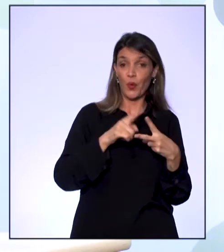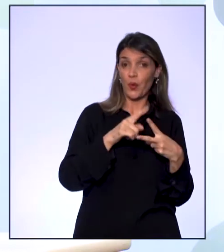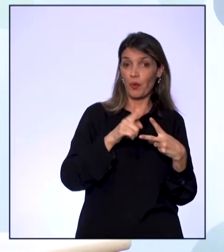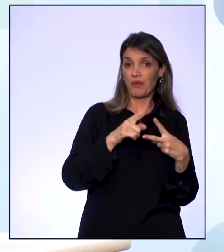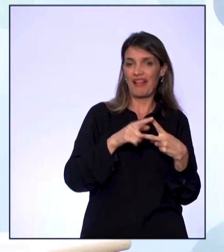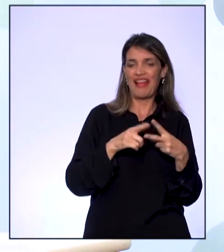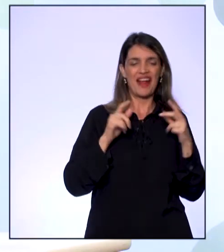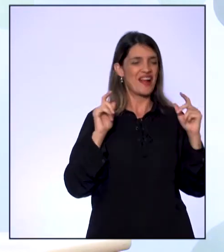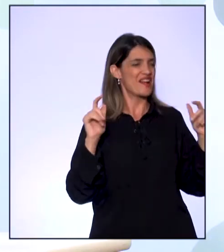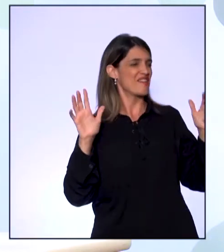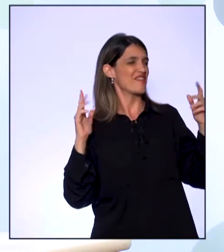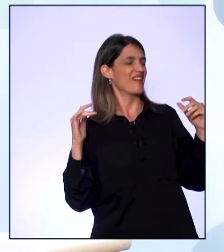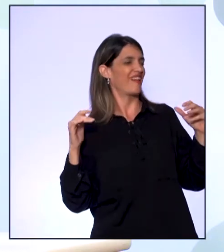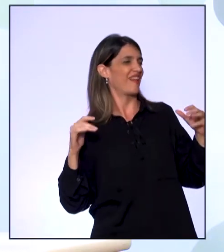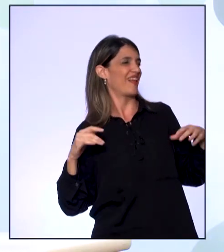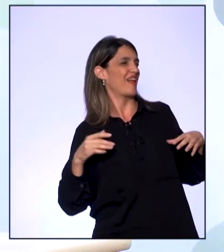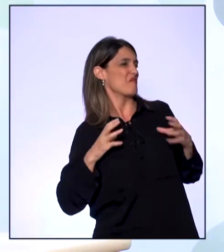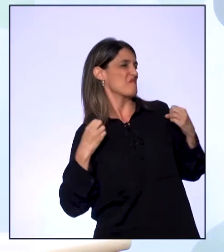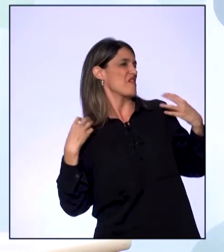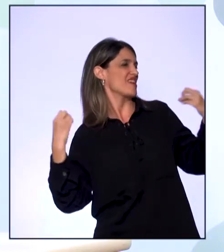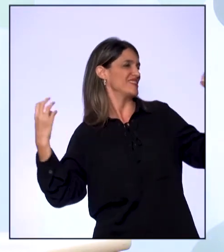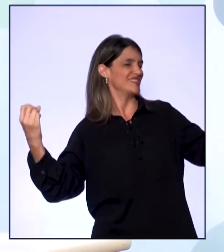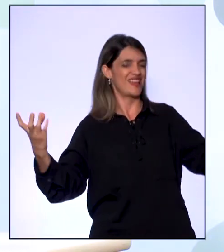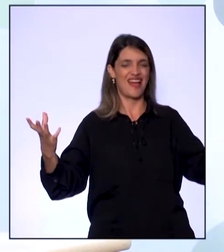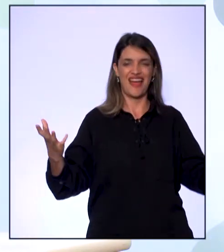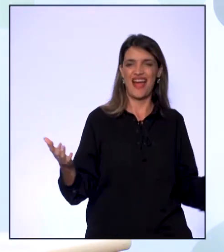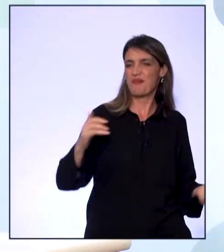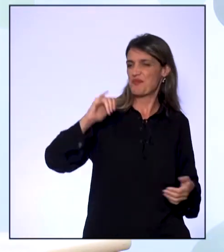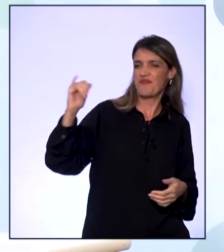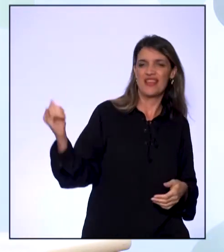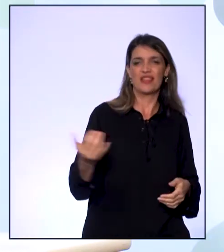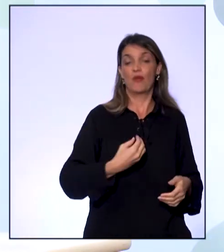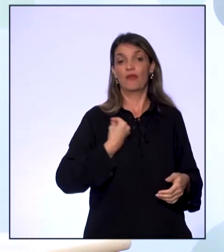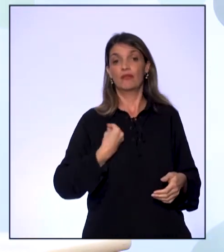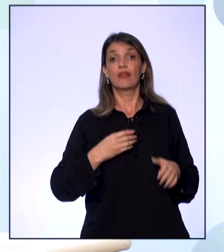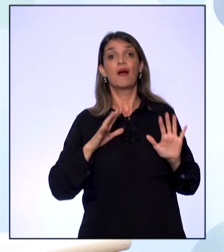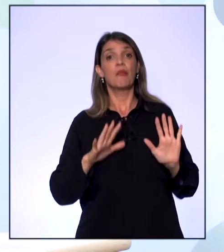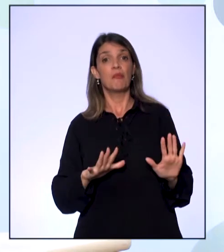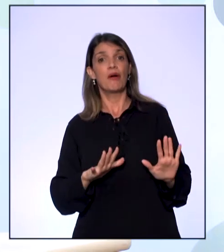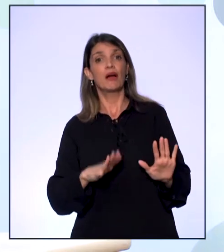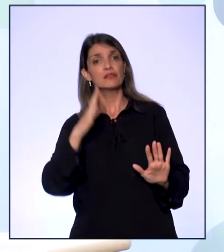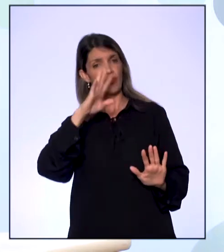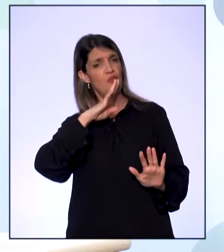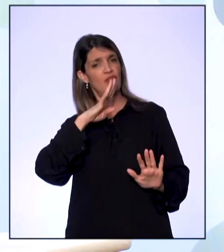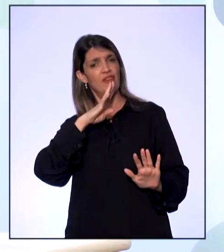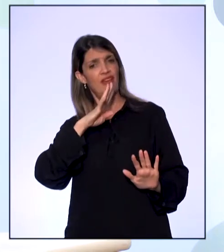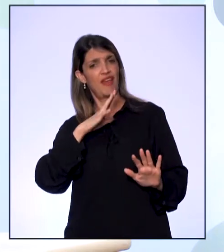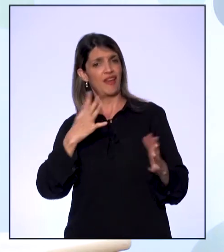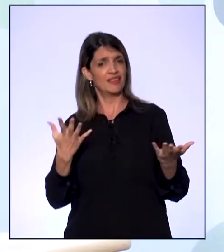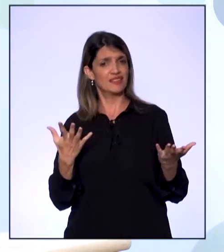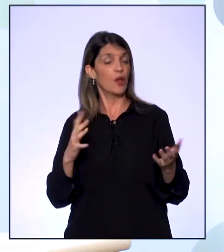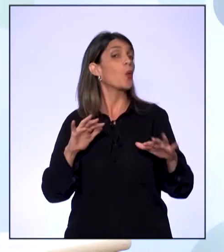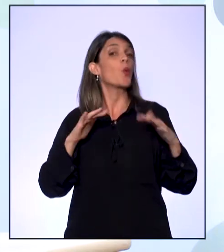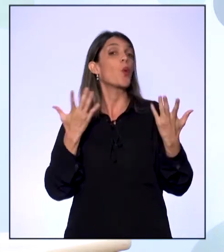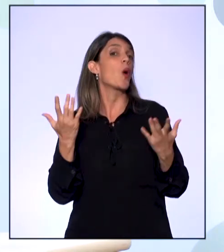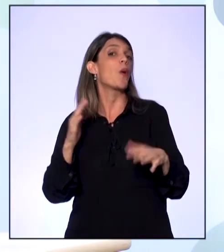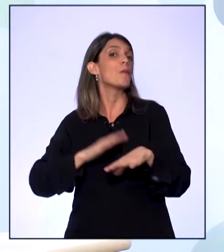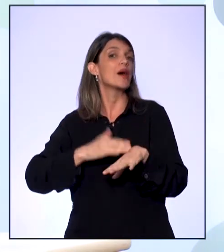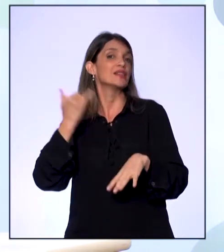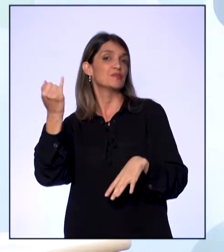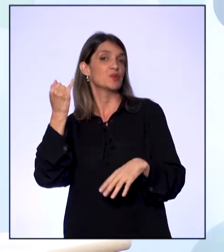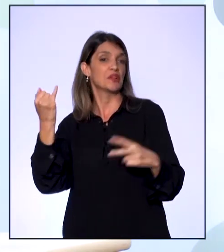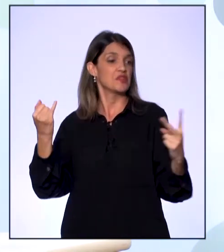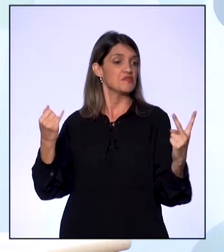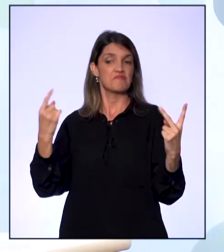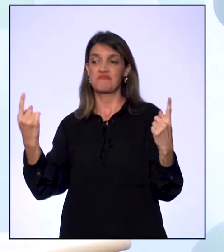a vida o tempo todo, aproveitou a vida, mas domina um outro assunto. Qual que será que é mais importante? Será